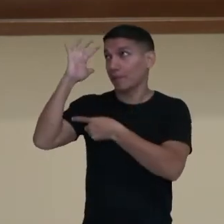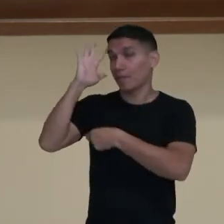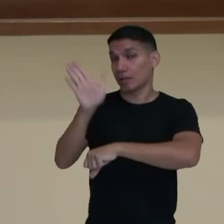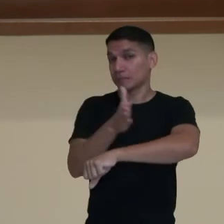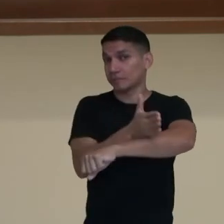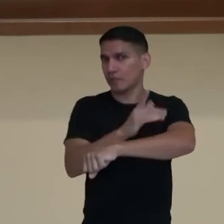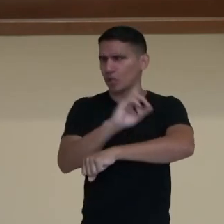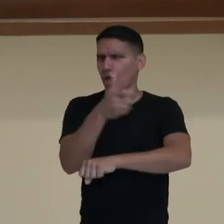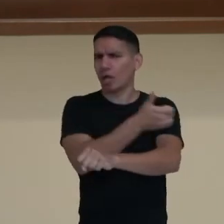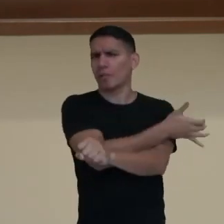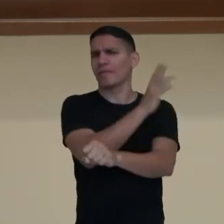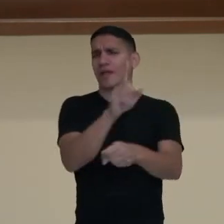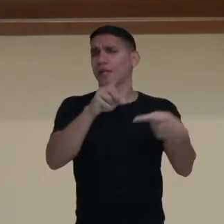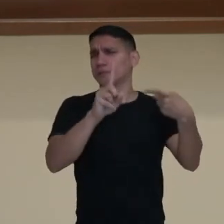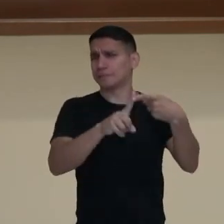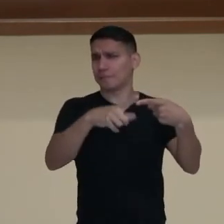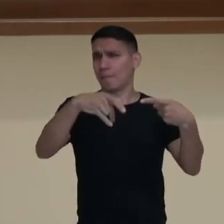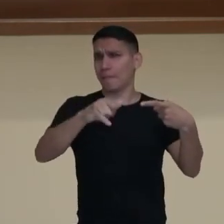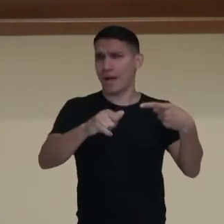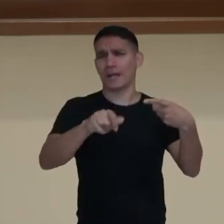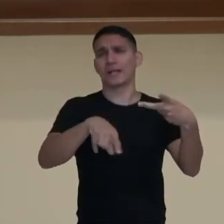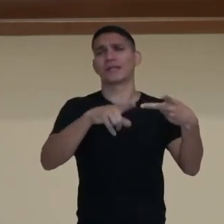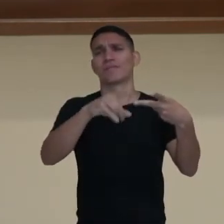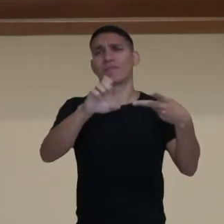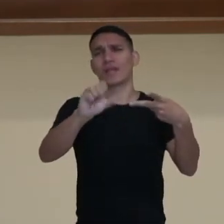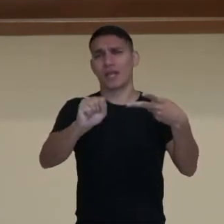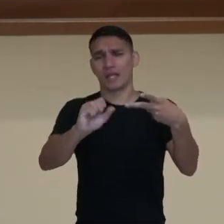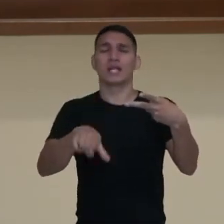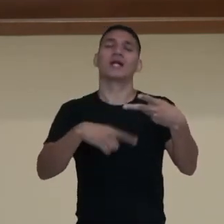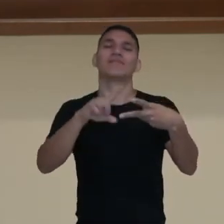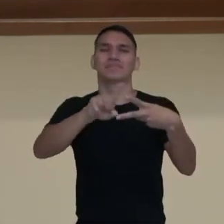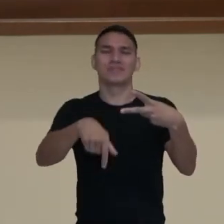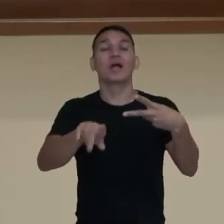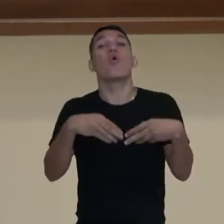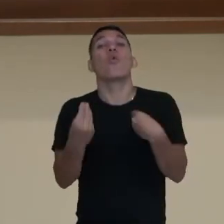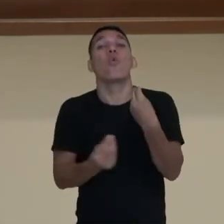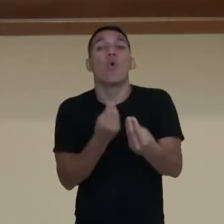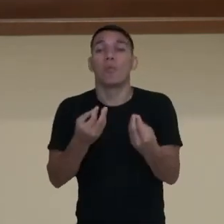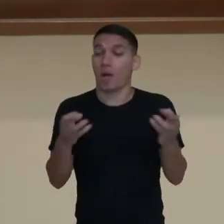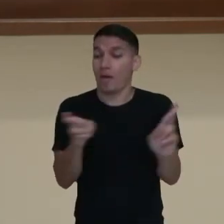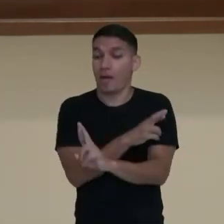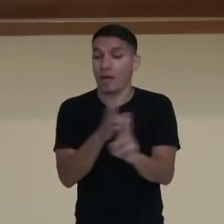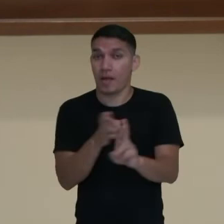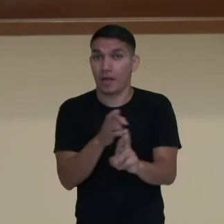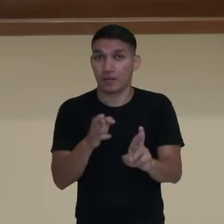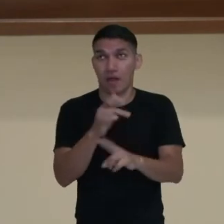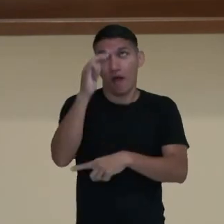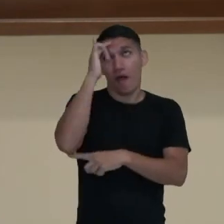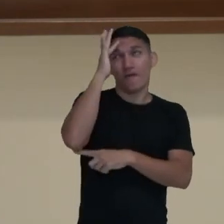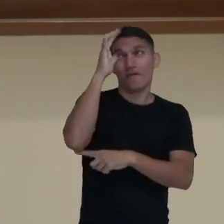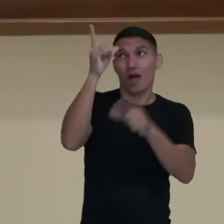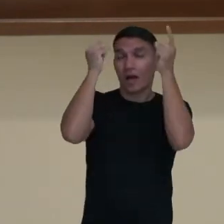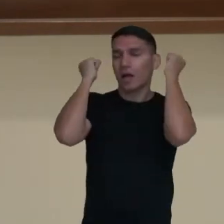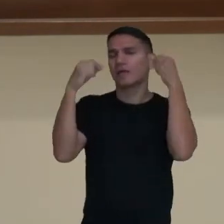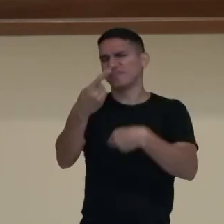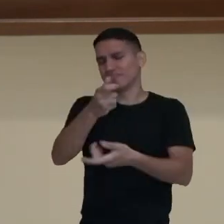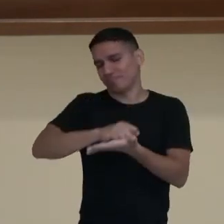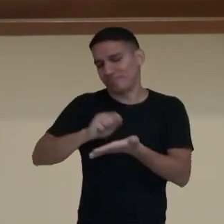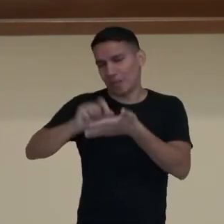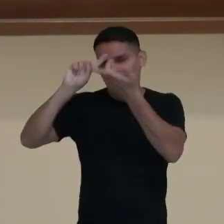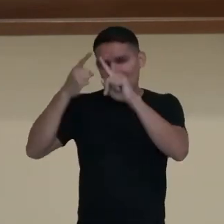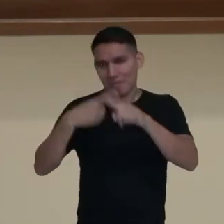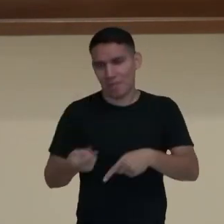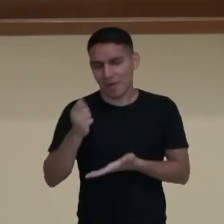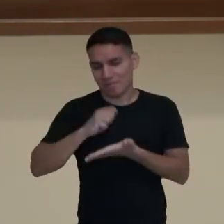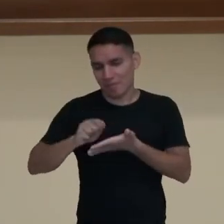medieval. A gente falou da patrística, a gente falou da escolástica, a gente falou da relação com a filosofia antiga. Faça aí um mapinha para